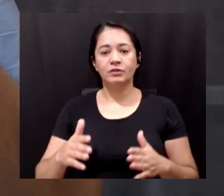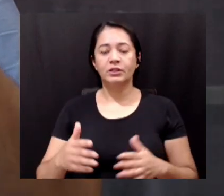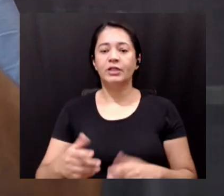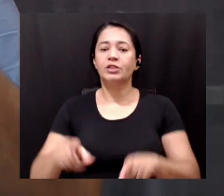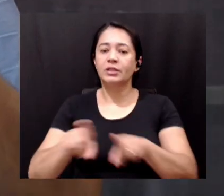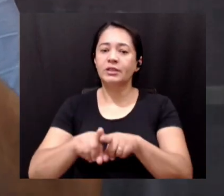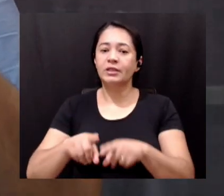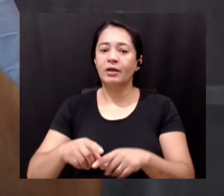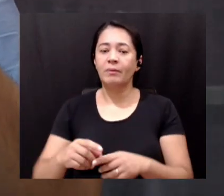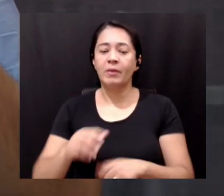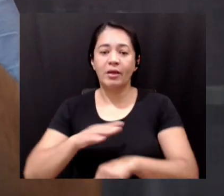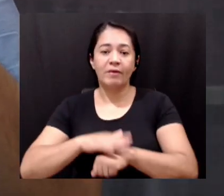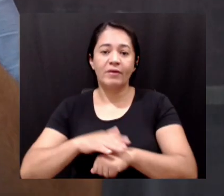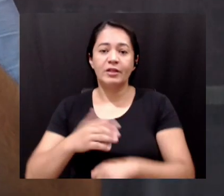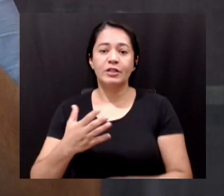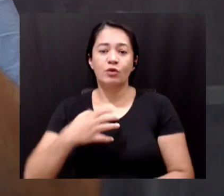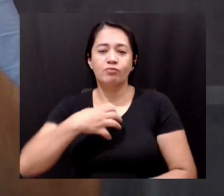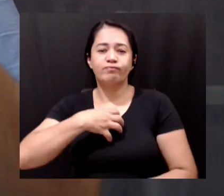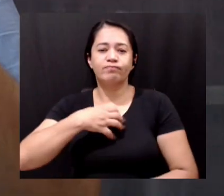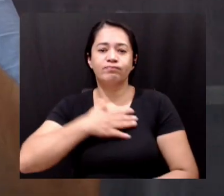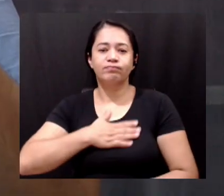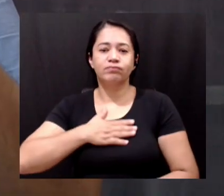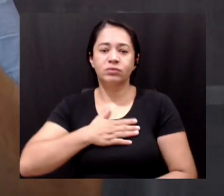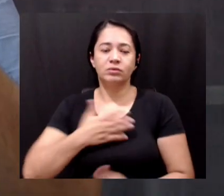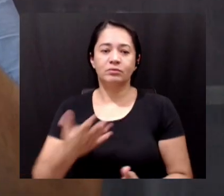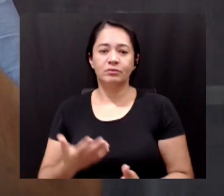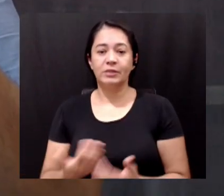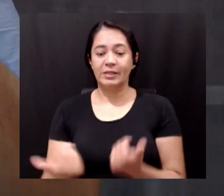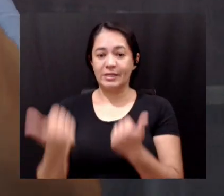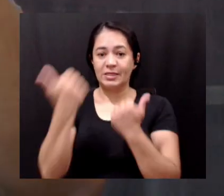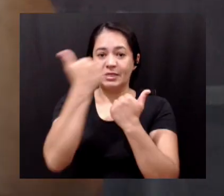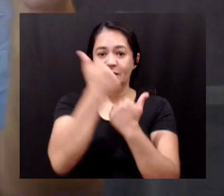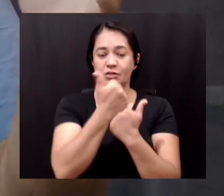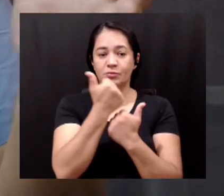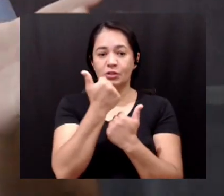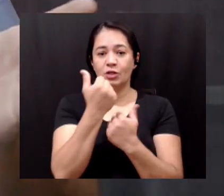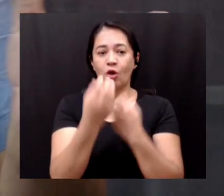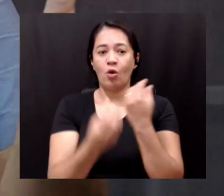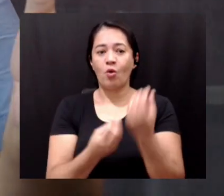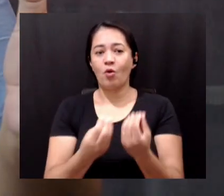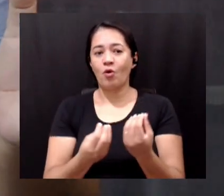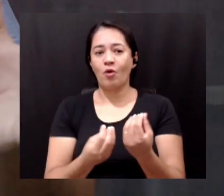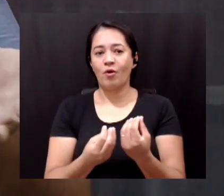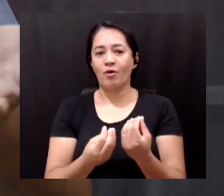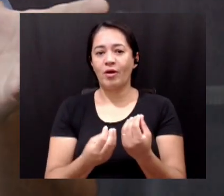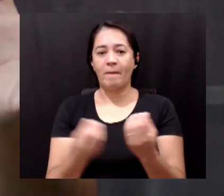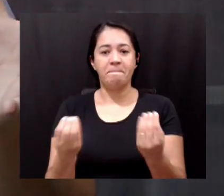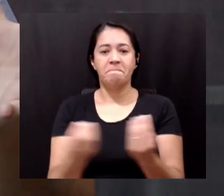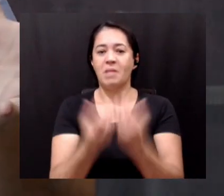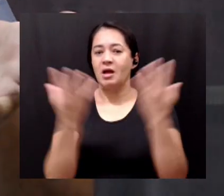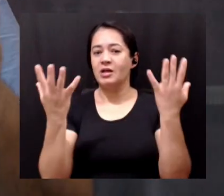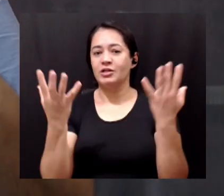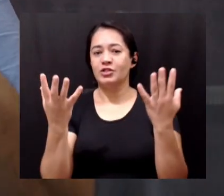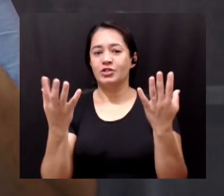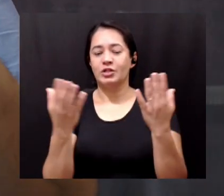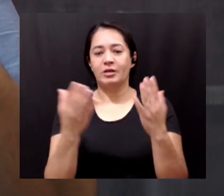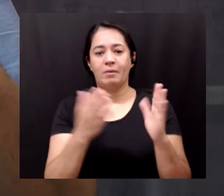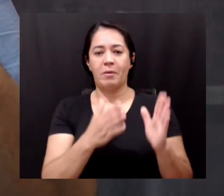E essa substituição, ela não vai ser, não é a mágica de todo o processo, né? Acho que isso é